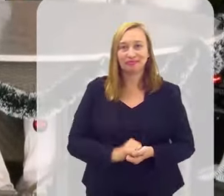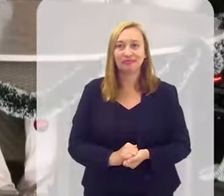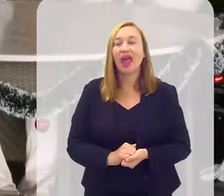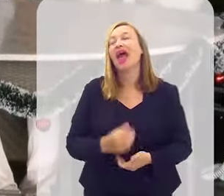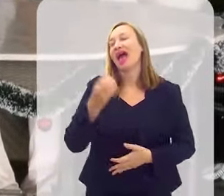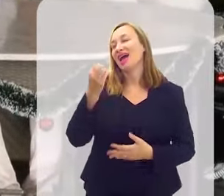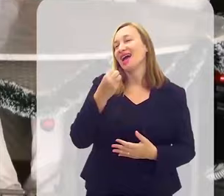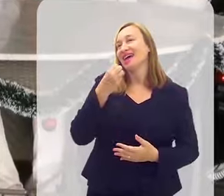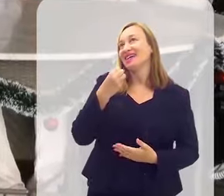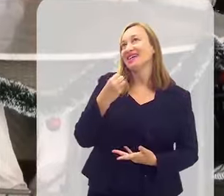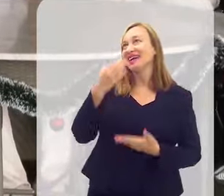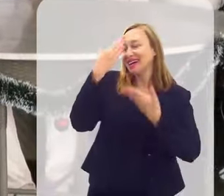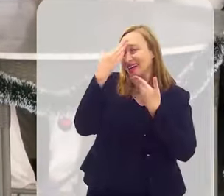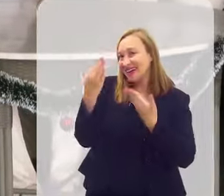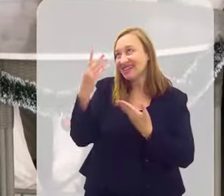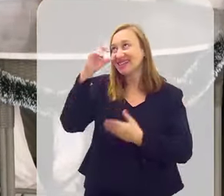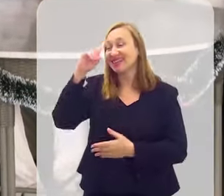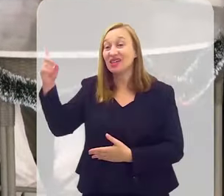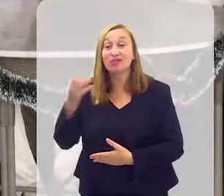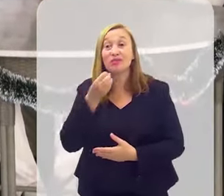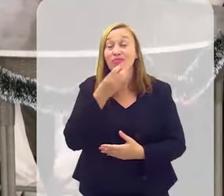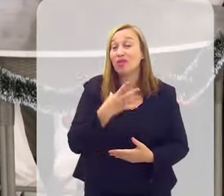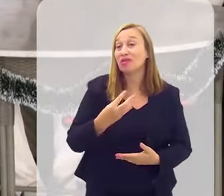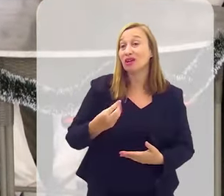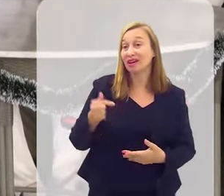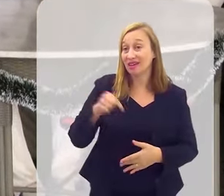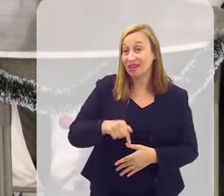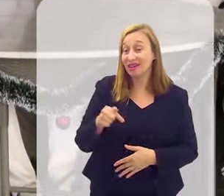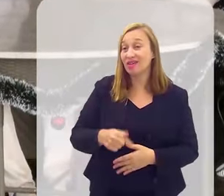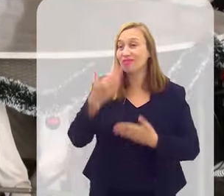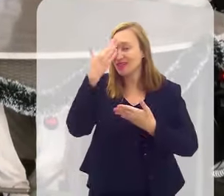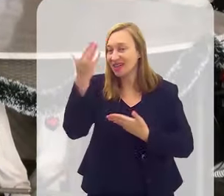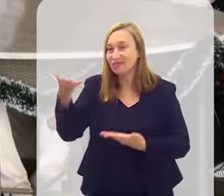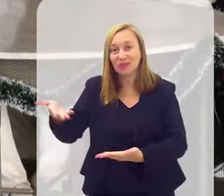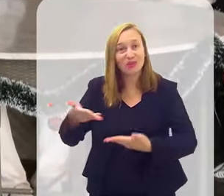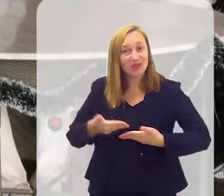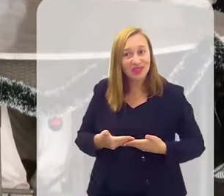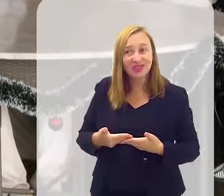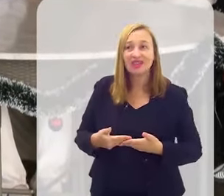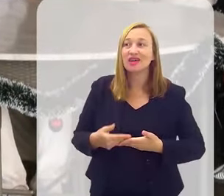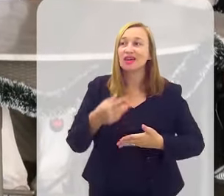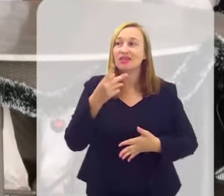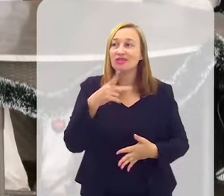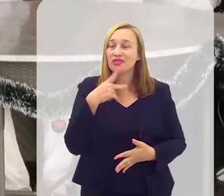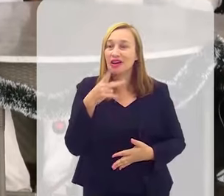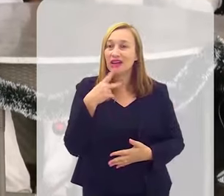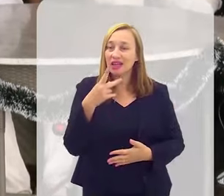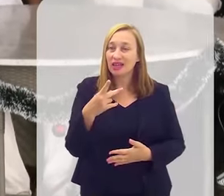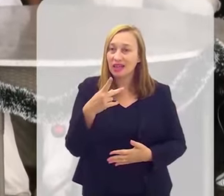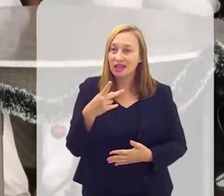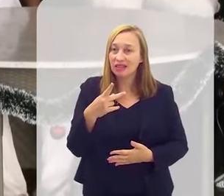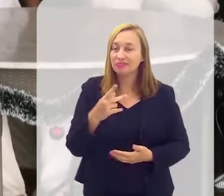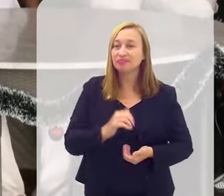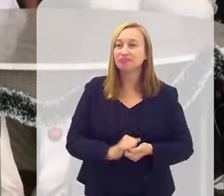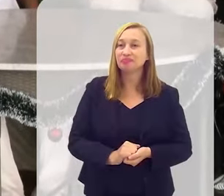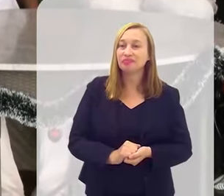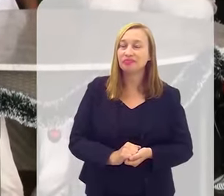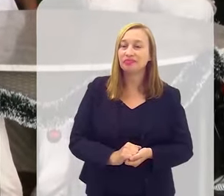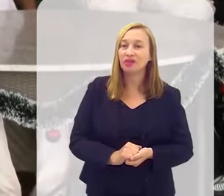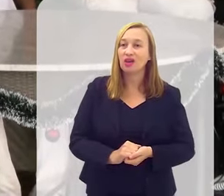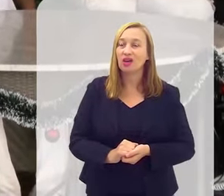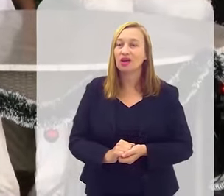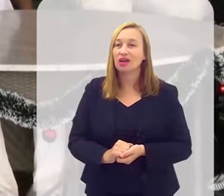tá Tô bem graças a Deus É uma honra est aqui mais uma vez muito obrigado pelo convite eu falei